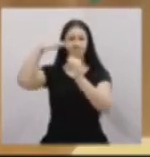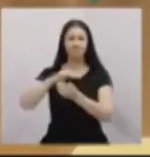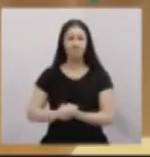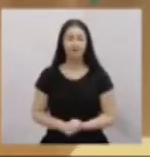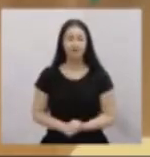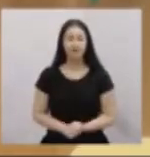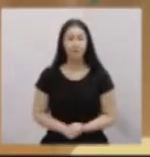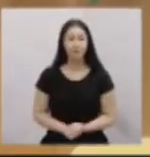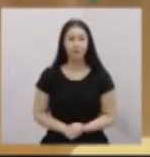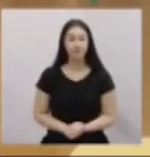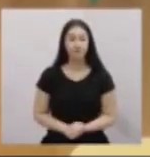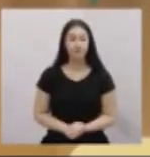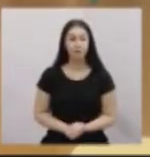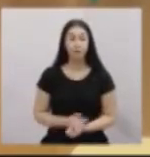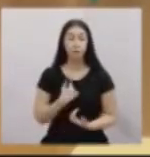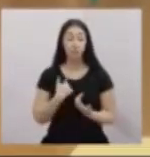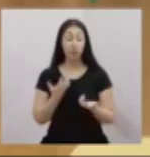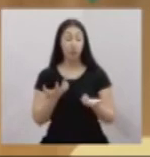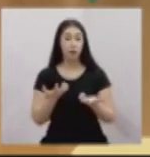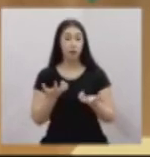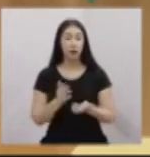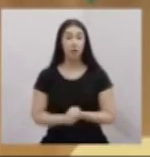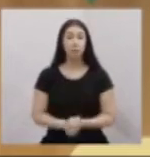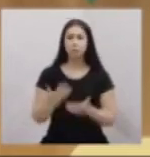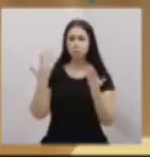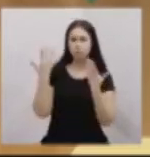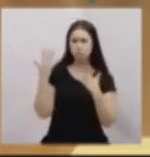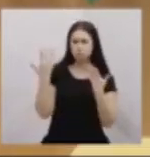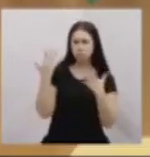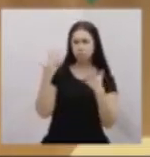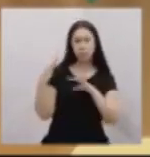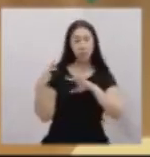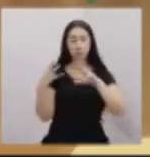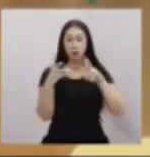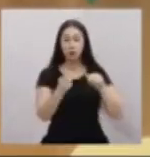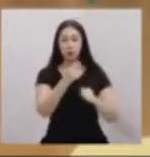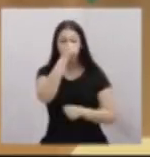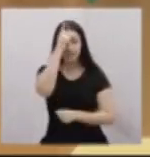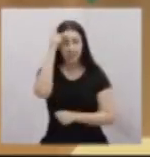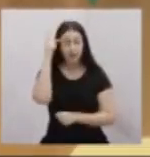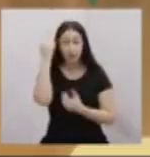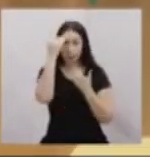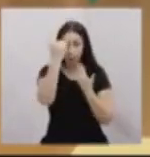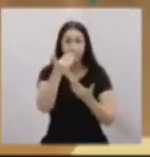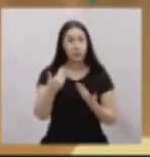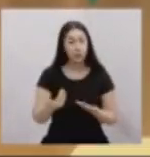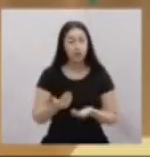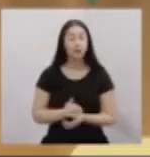nós. E eu gostaria de parabenizar todos os homenageados e deixar